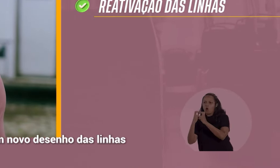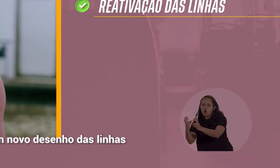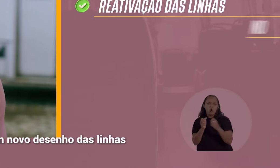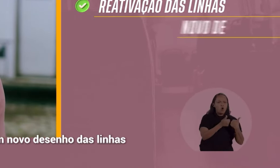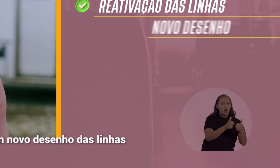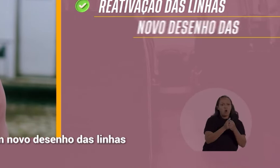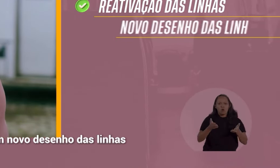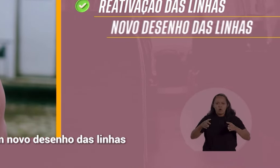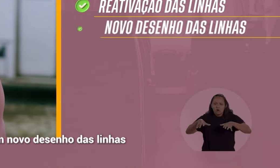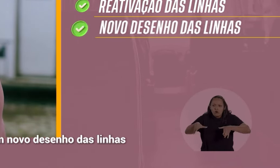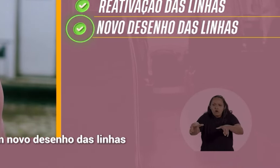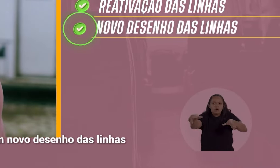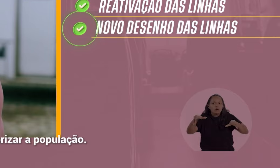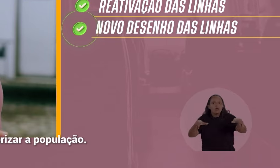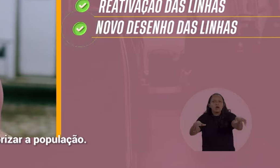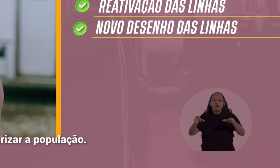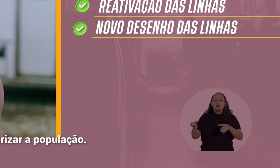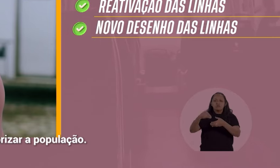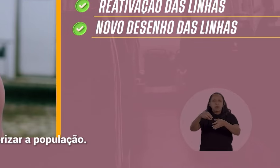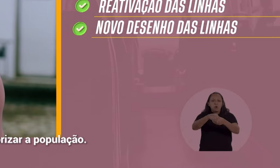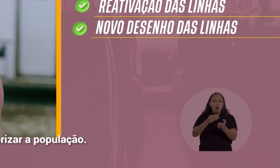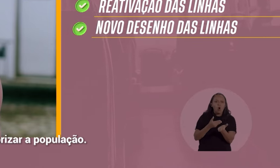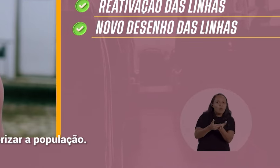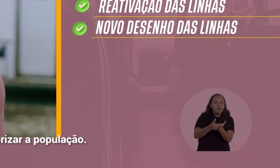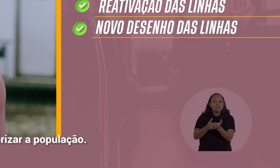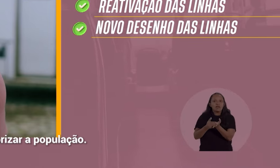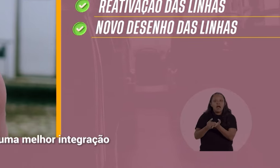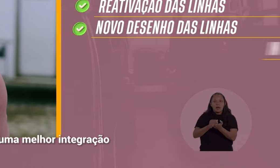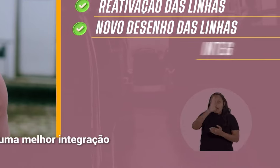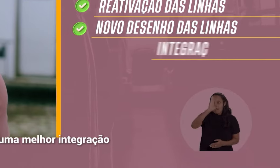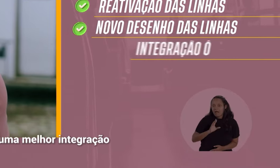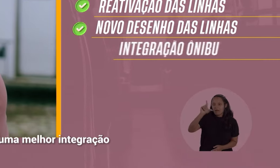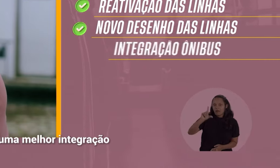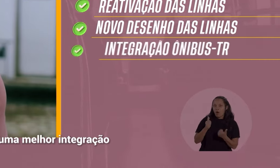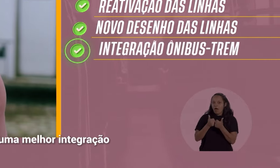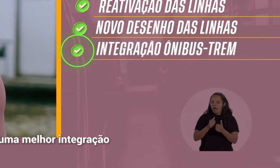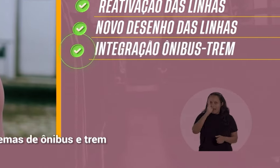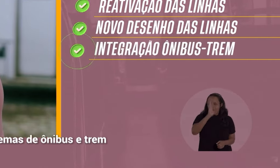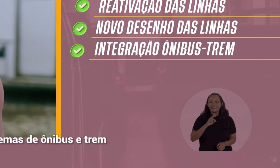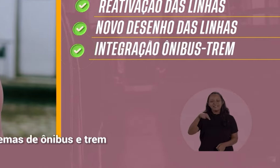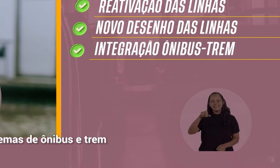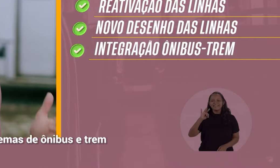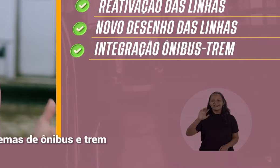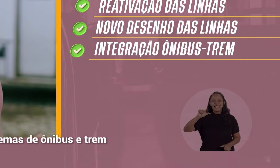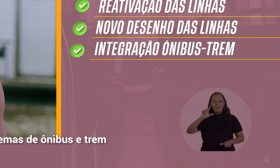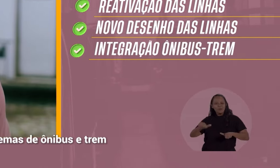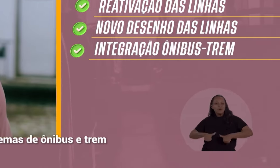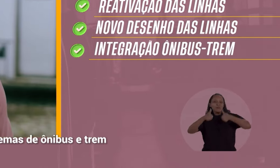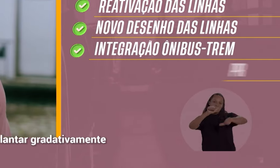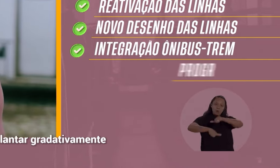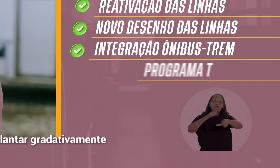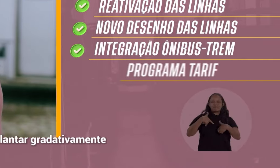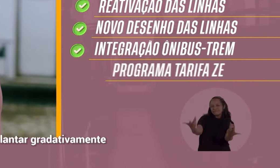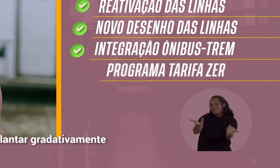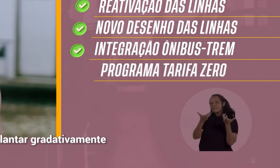vamos fazer um novo desenho das linhas para priorizar a população. Vamos fazer uma melhor integração entre os sistemas de ônibus e trem e vamos